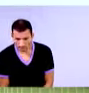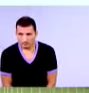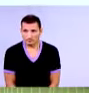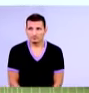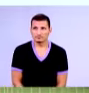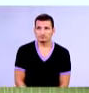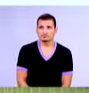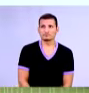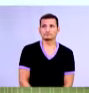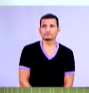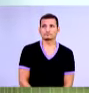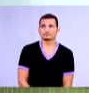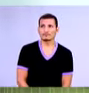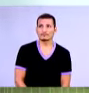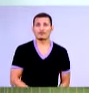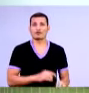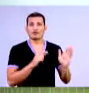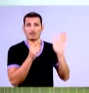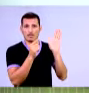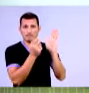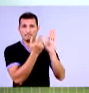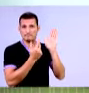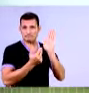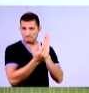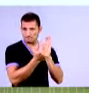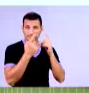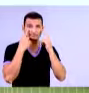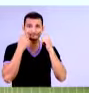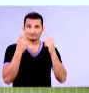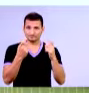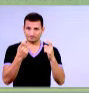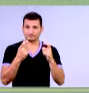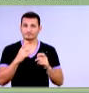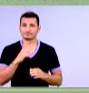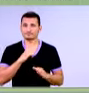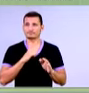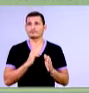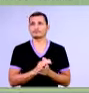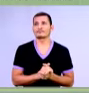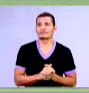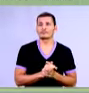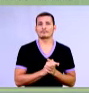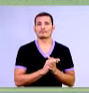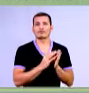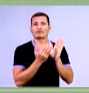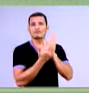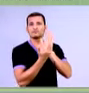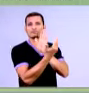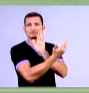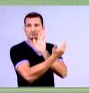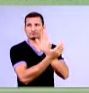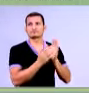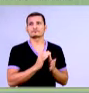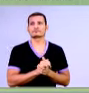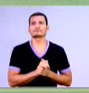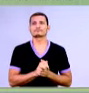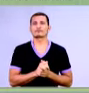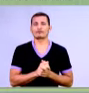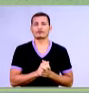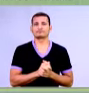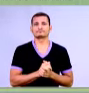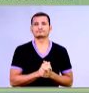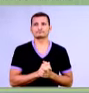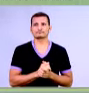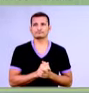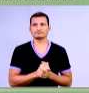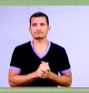Essa imagem é uma imagem muito interessante, né? Nós temos aqui do lado esquerdo do vídeo, né, uma figura que ela tem